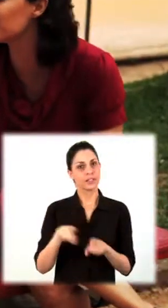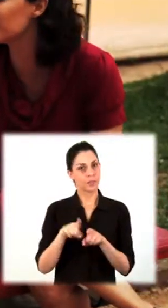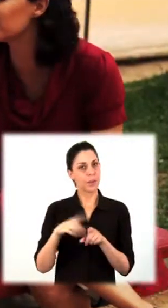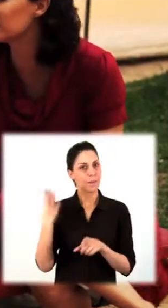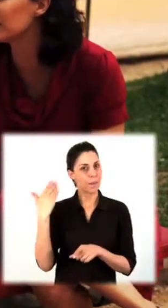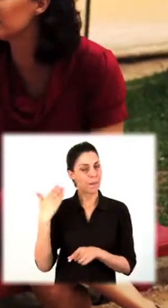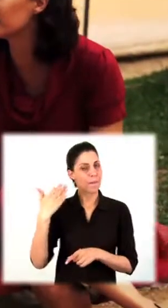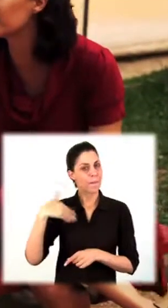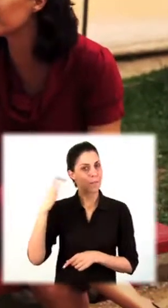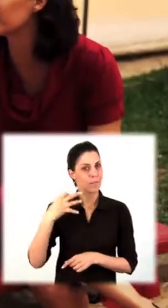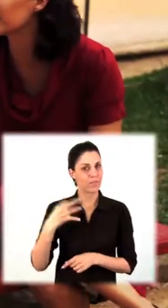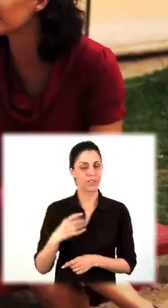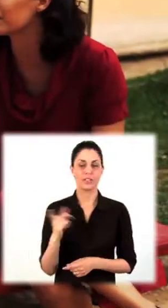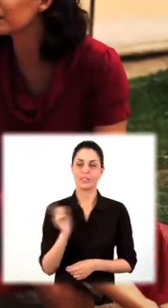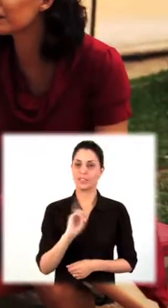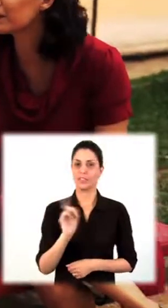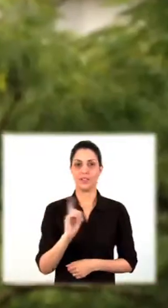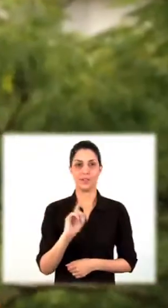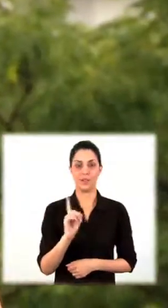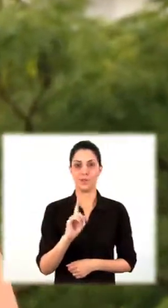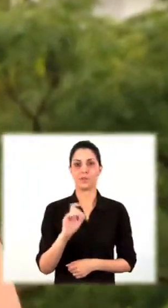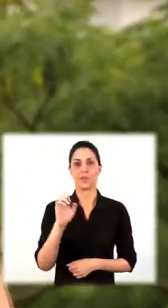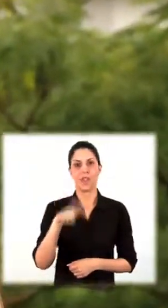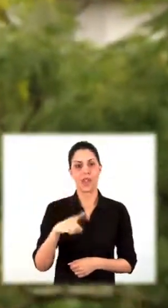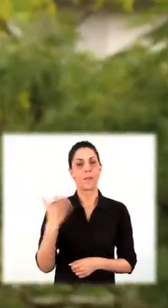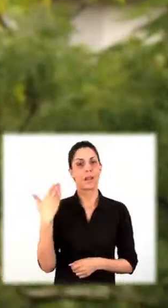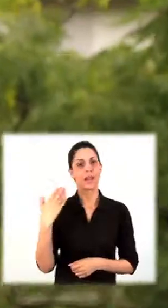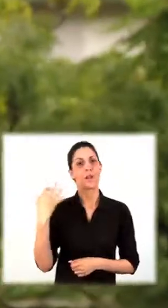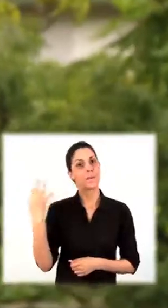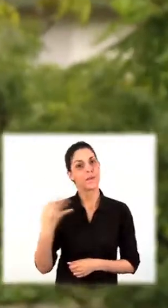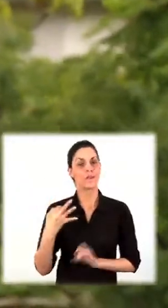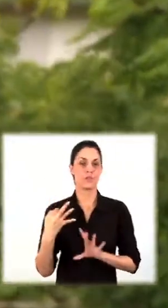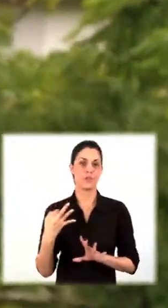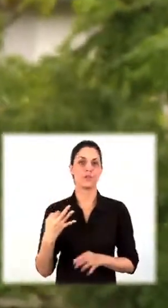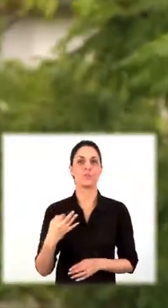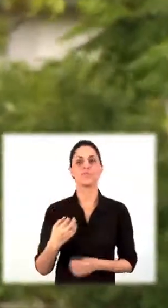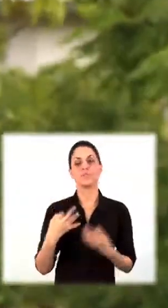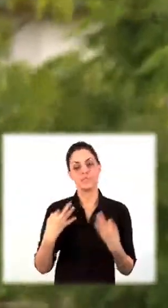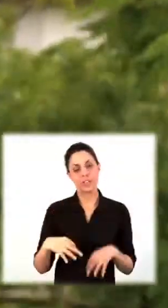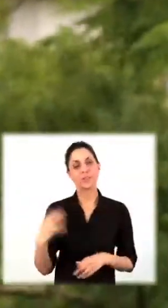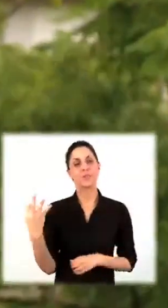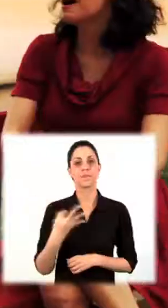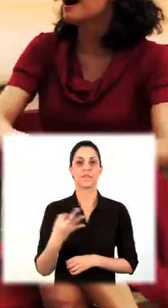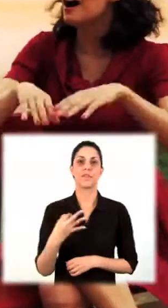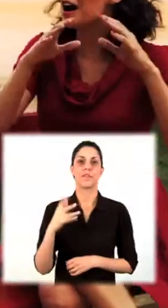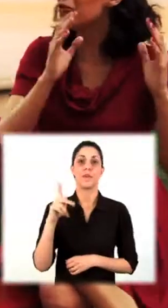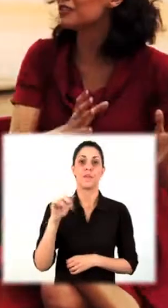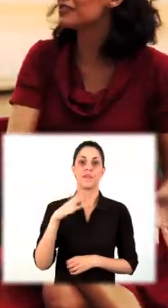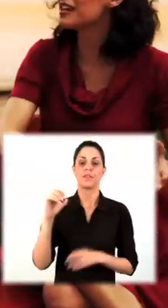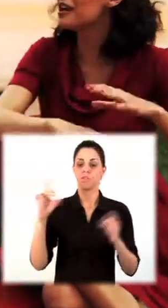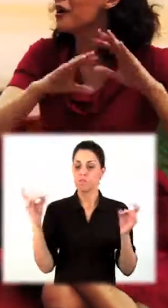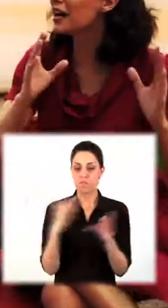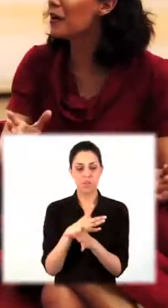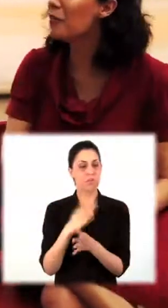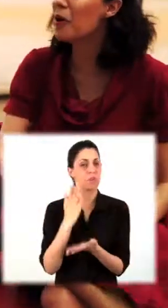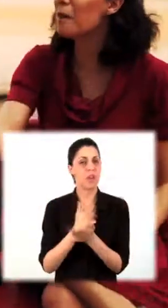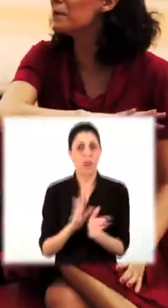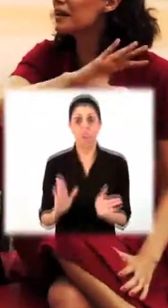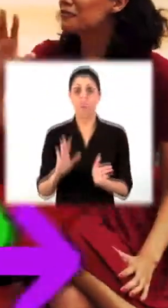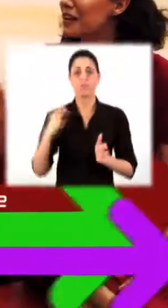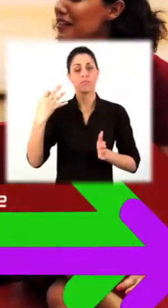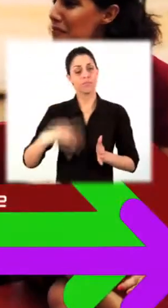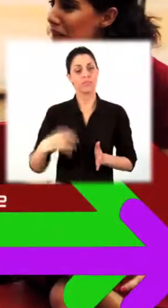mais que perfeito também? Não, é pretérito perfeito. Perfeito, né? Aconteceu,